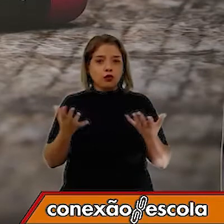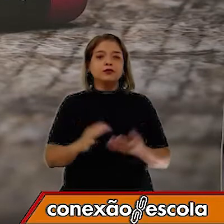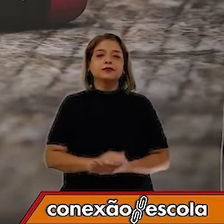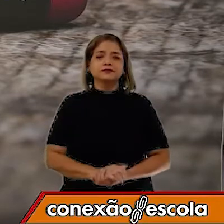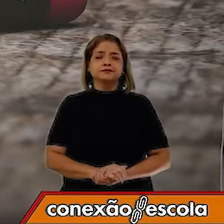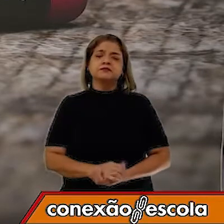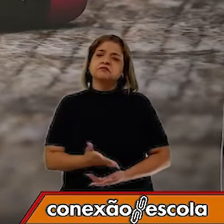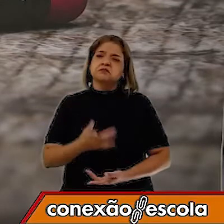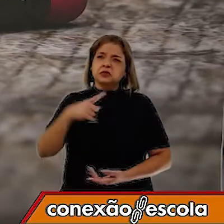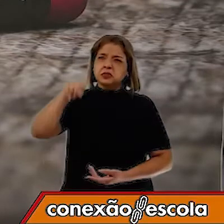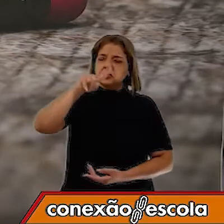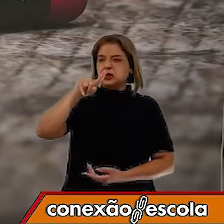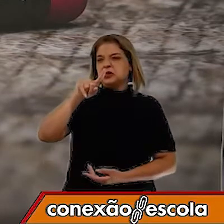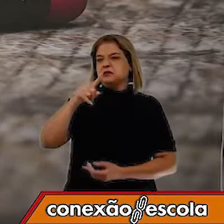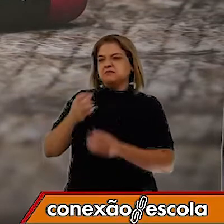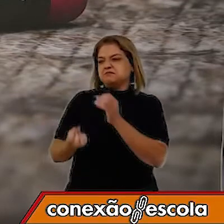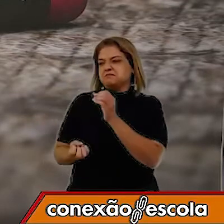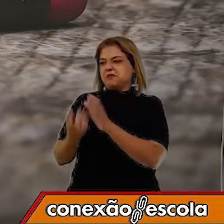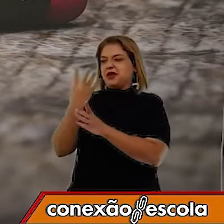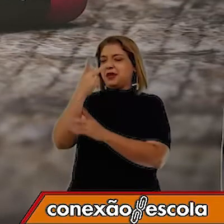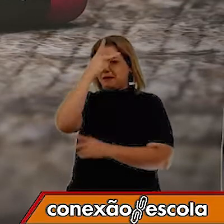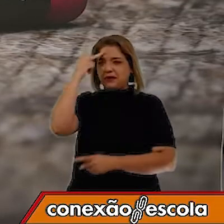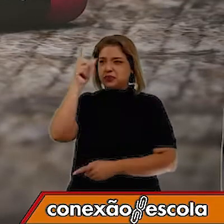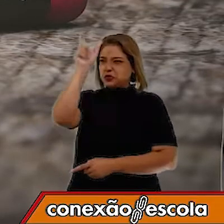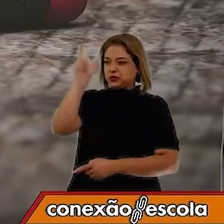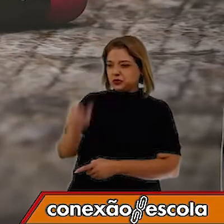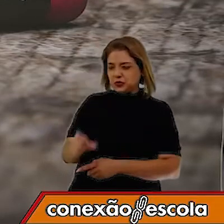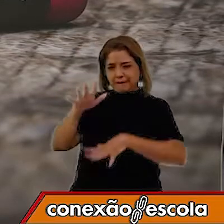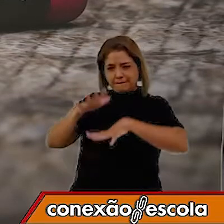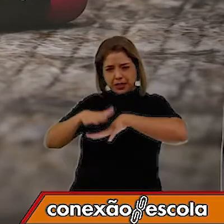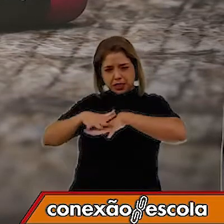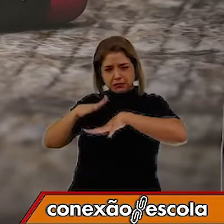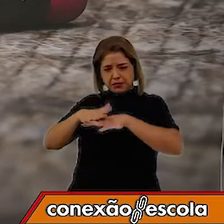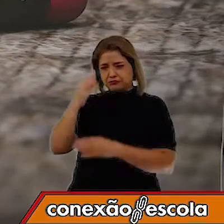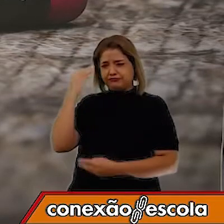uma invenção de um matemático?